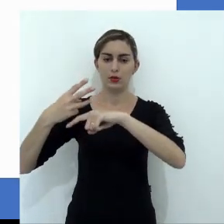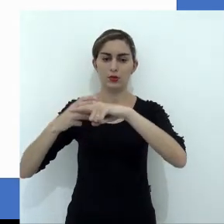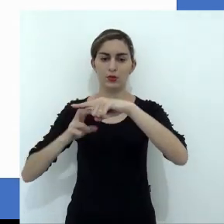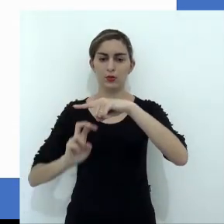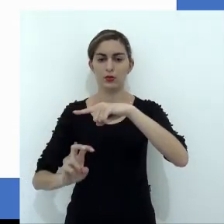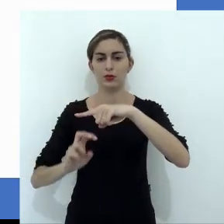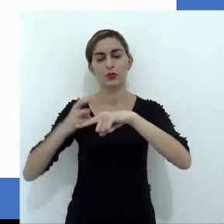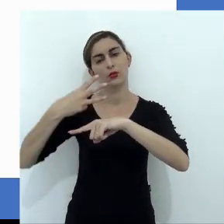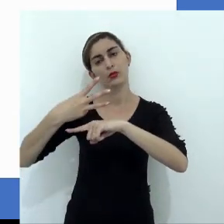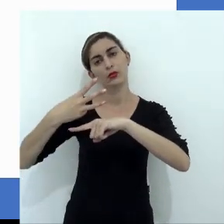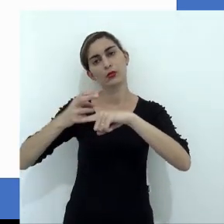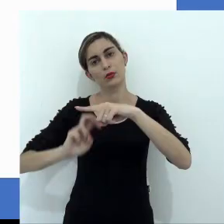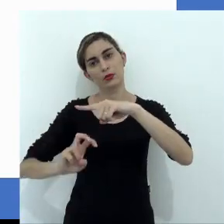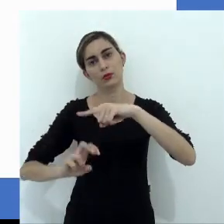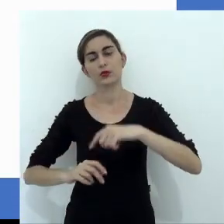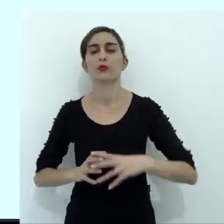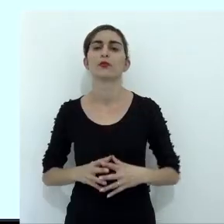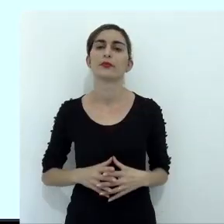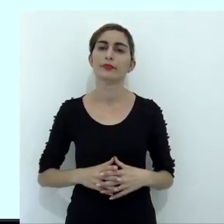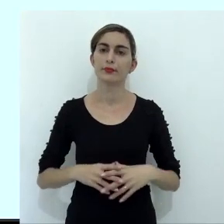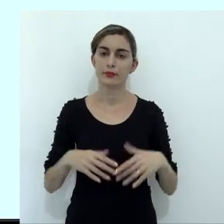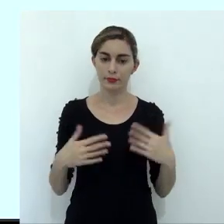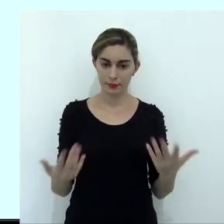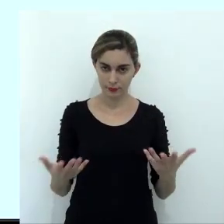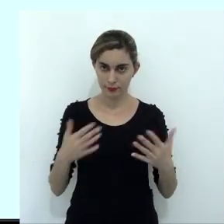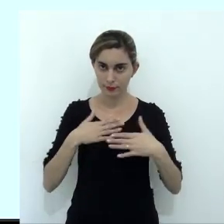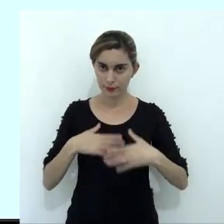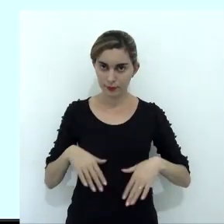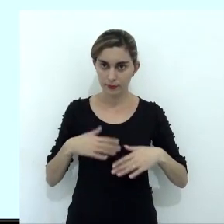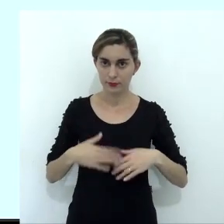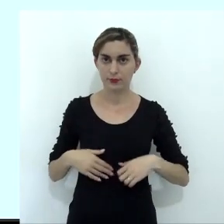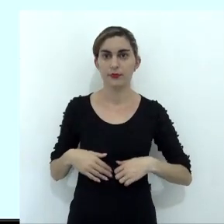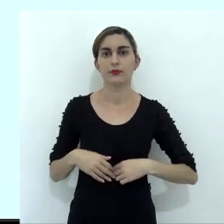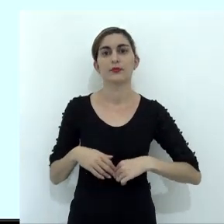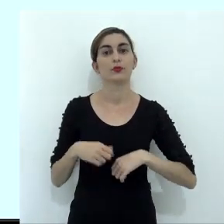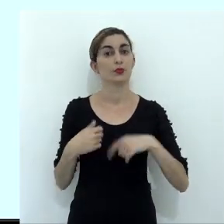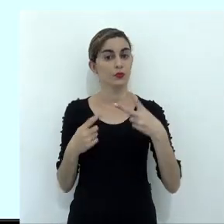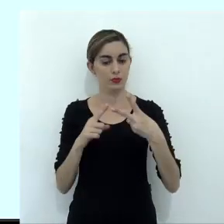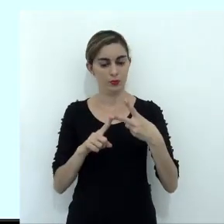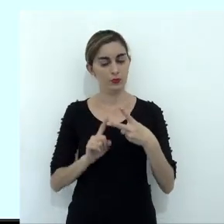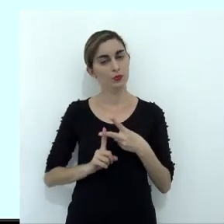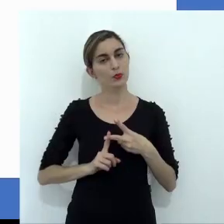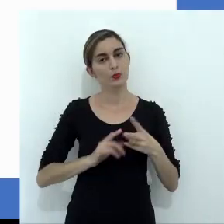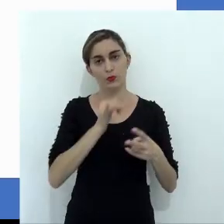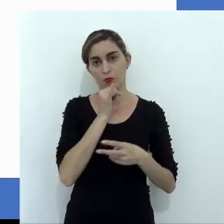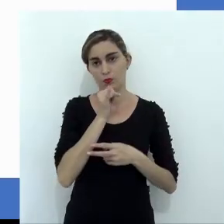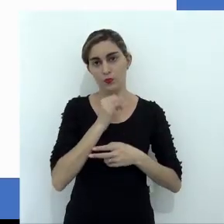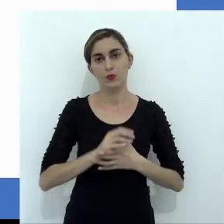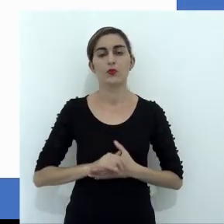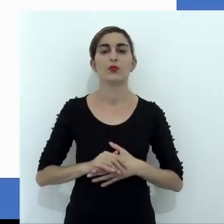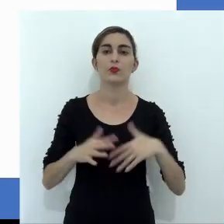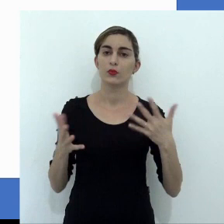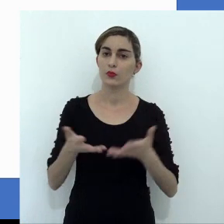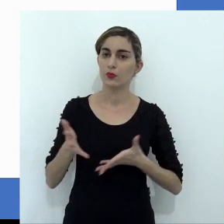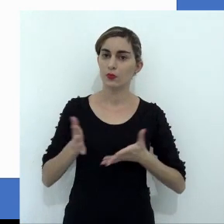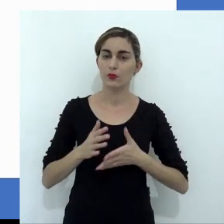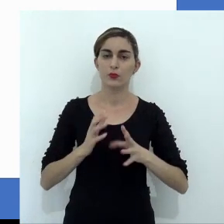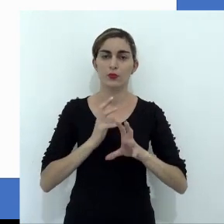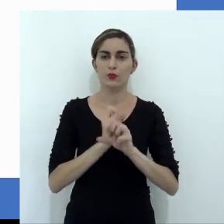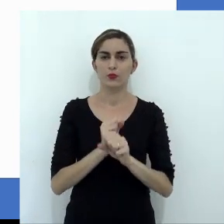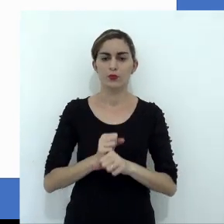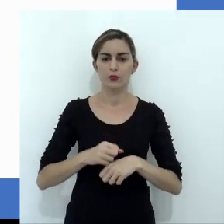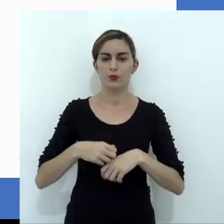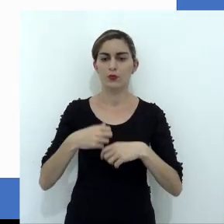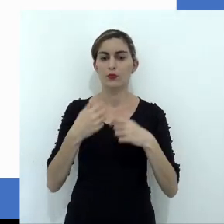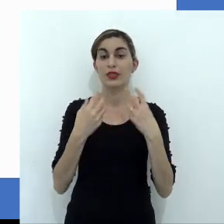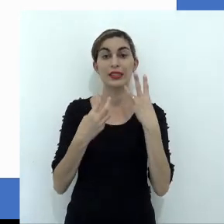primeira soma, quanto que é, galera? 3 quintos. Tranquilo? Vamos para um segundo exemplo aqui. Ó. Observe que agora eu estou somando